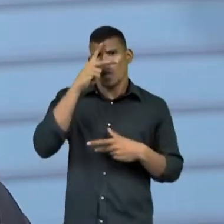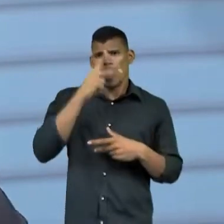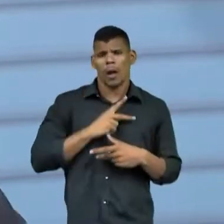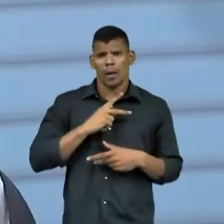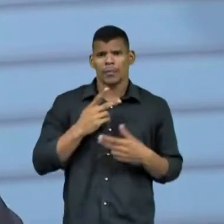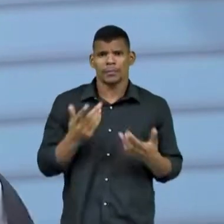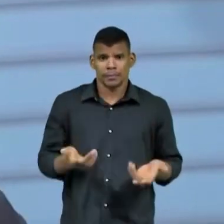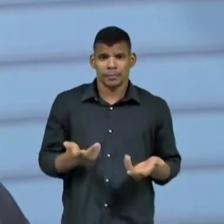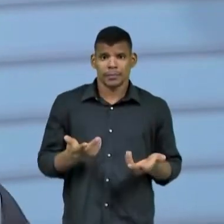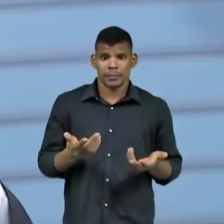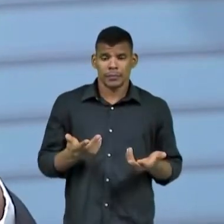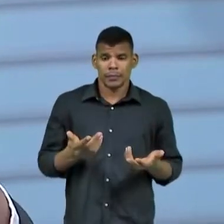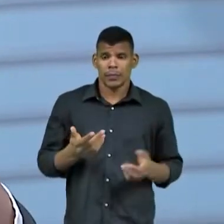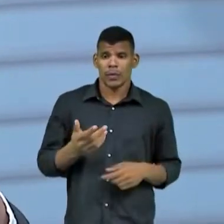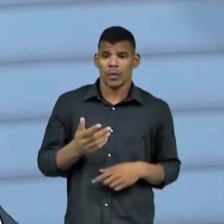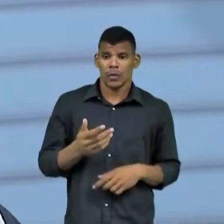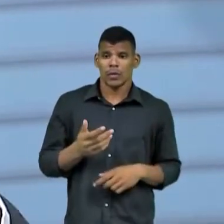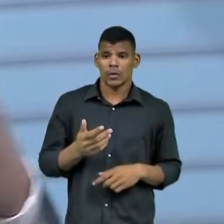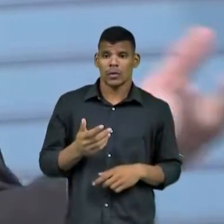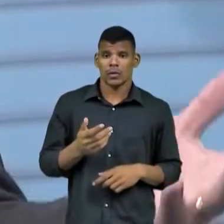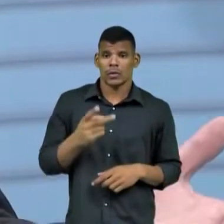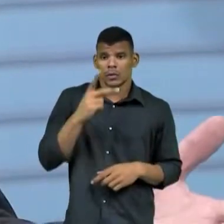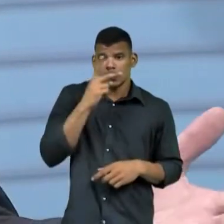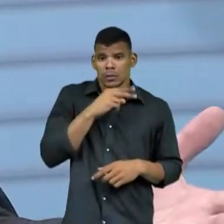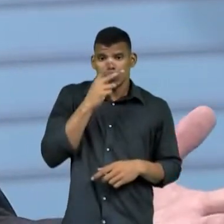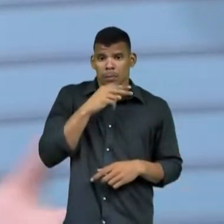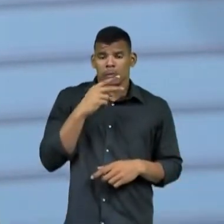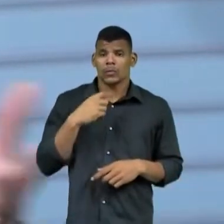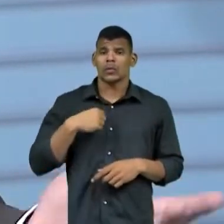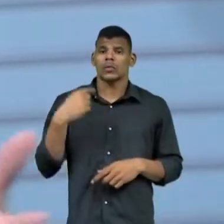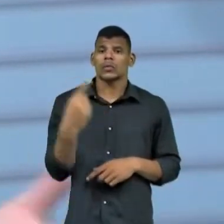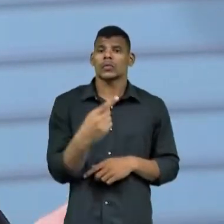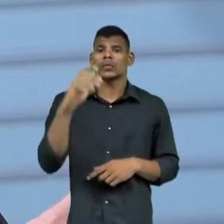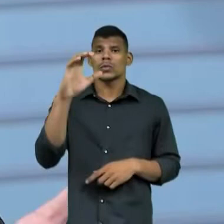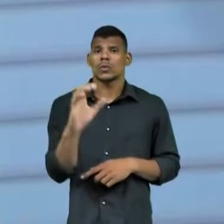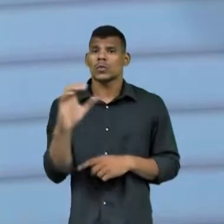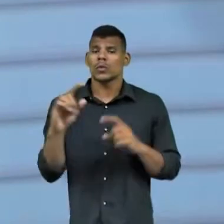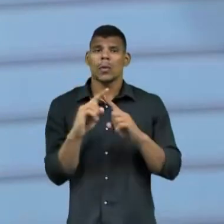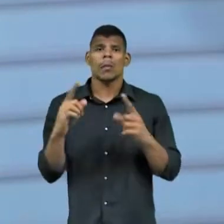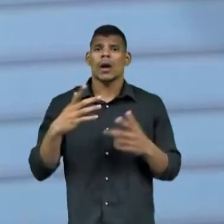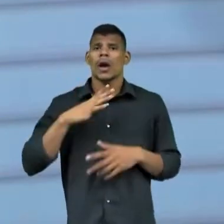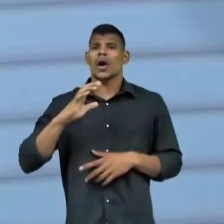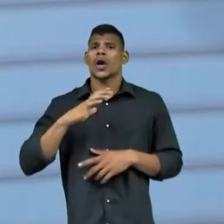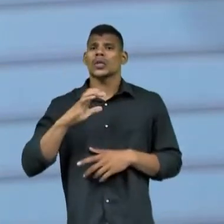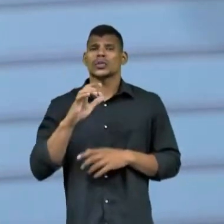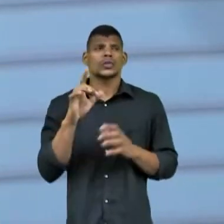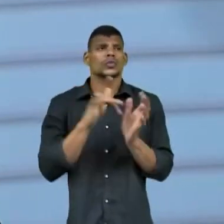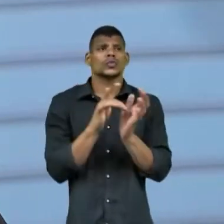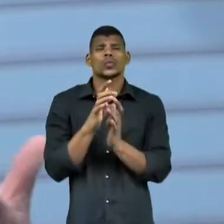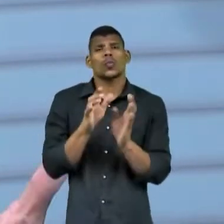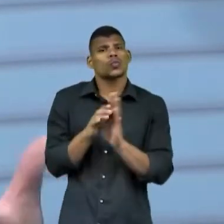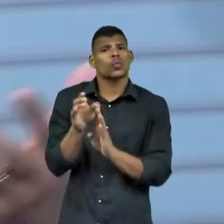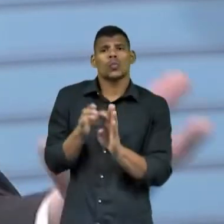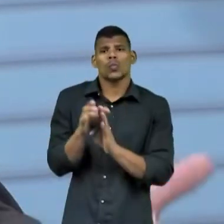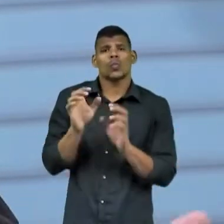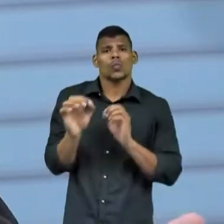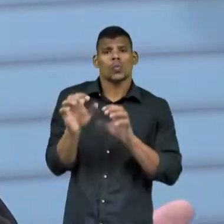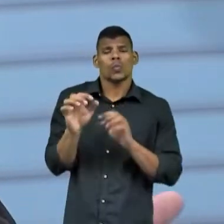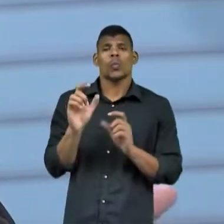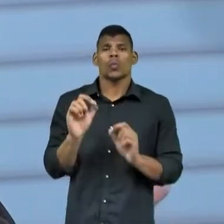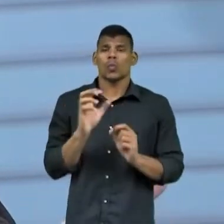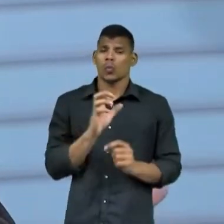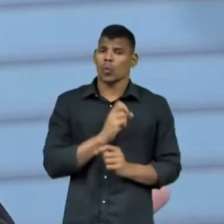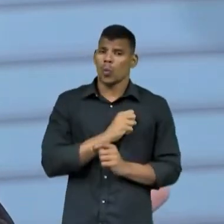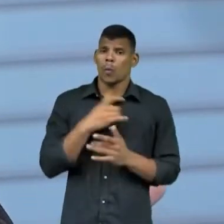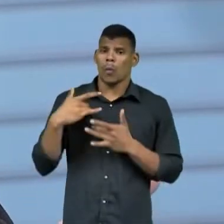então como cristãos fica todos nós somos cristãos E aí mas qual é a conduta o que que Jesus ensina Jesus ensina o quê amar o próximo